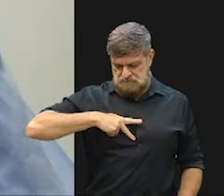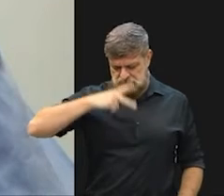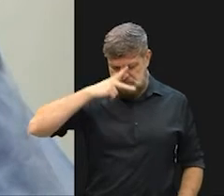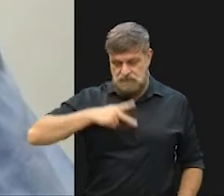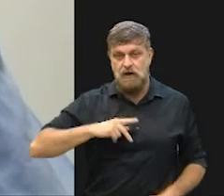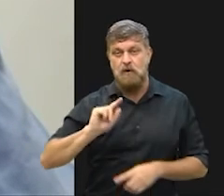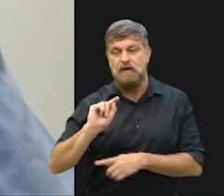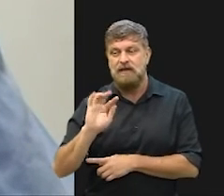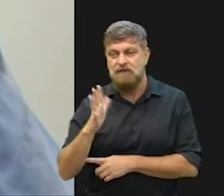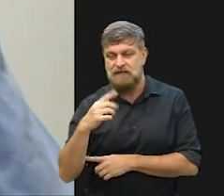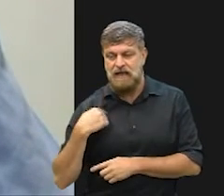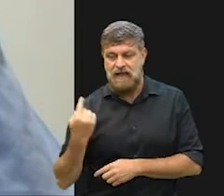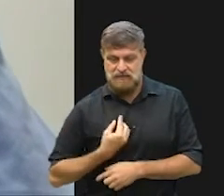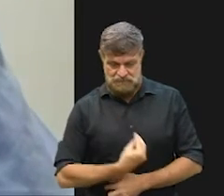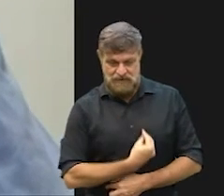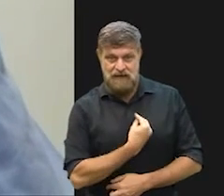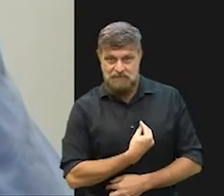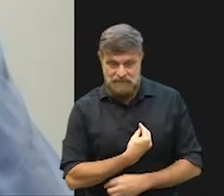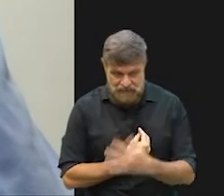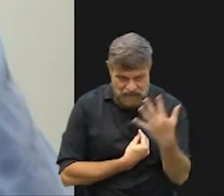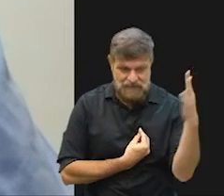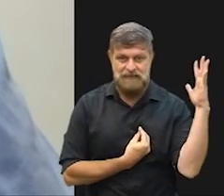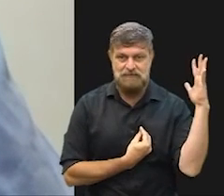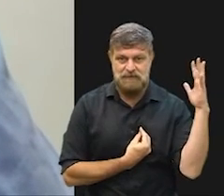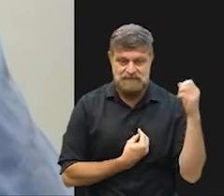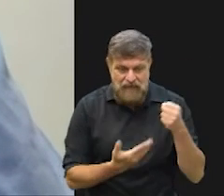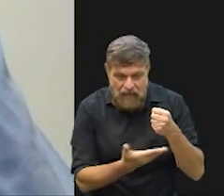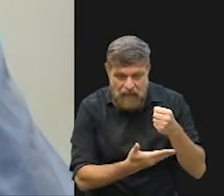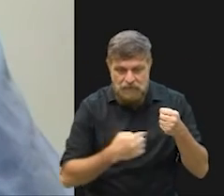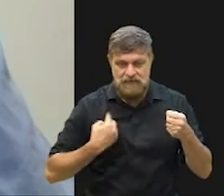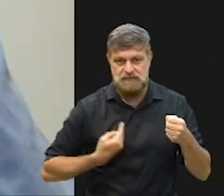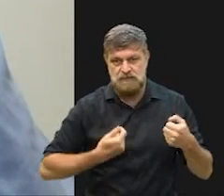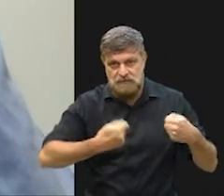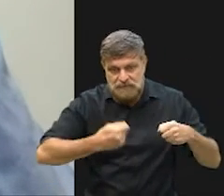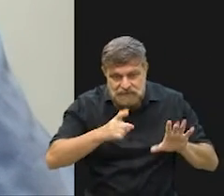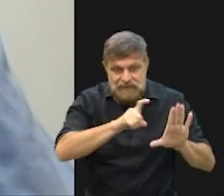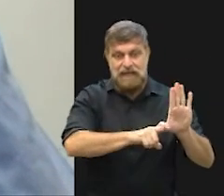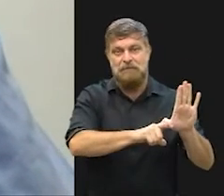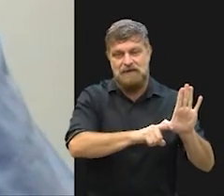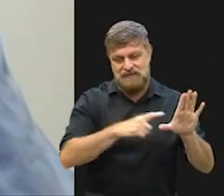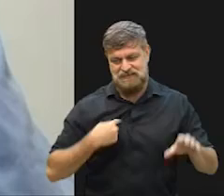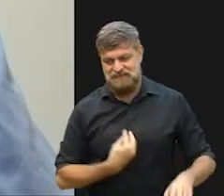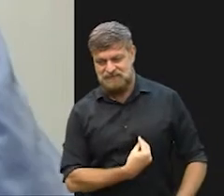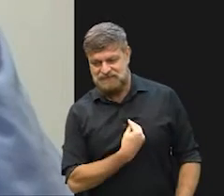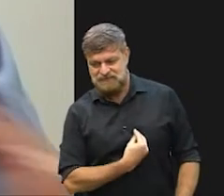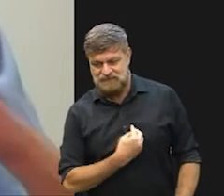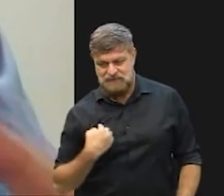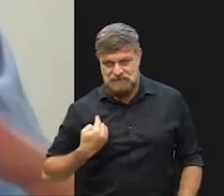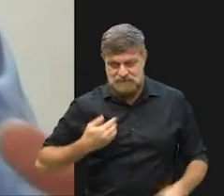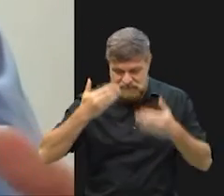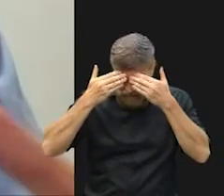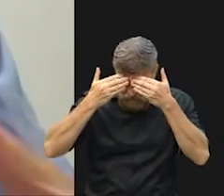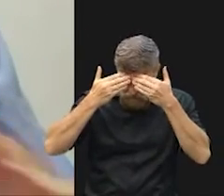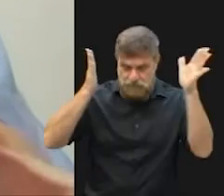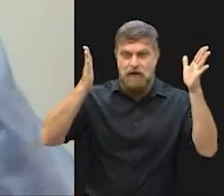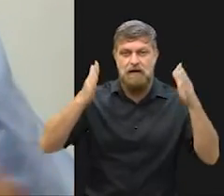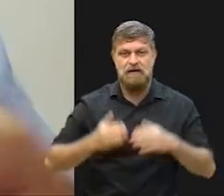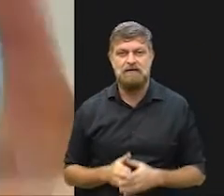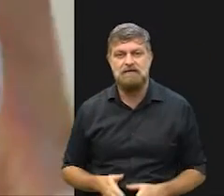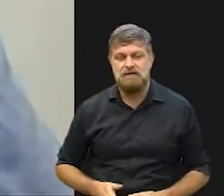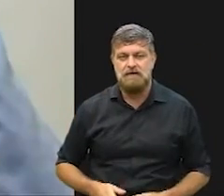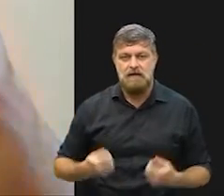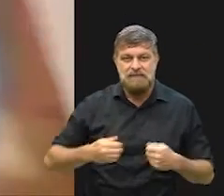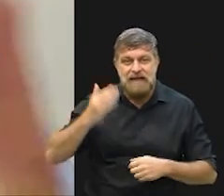gente precisa disso para viver. Agora, se a gente quiser expandir a visão, a gente tem que entender que é